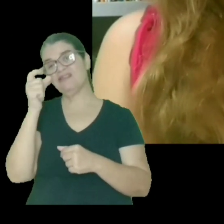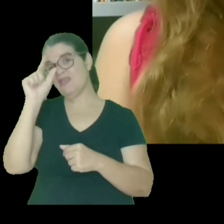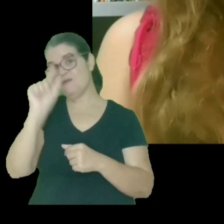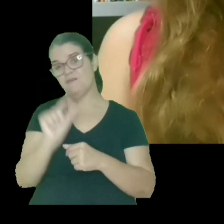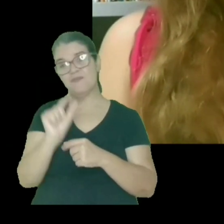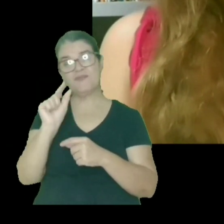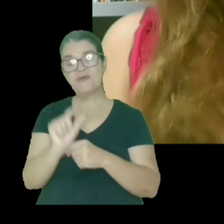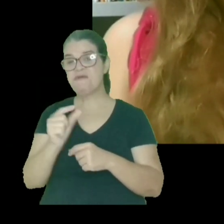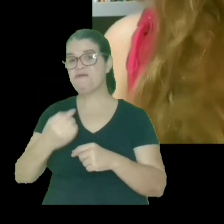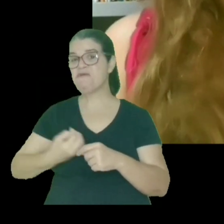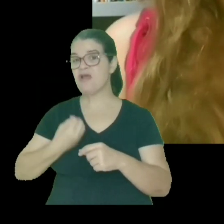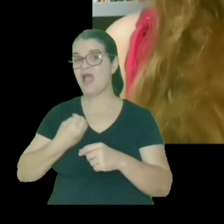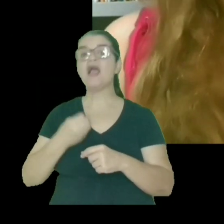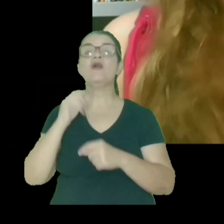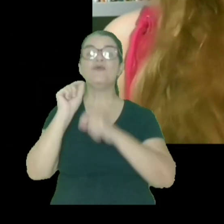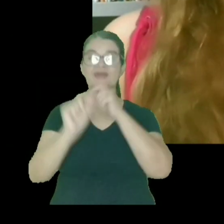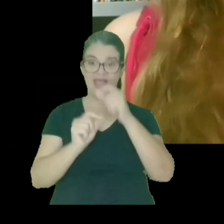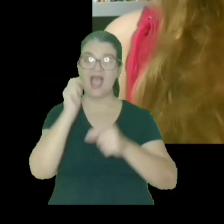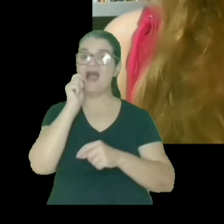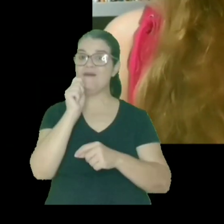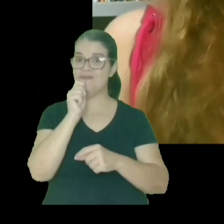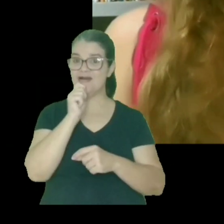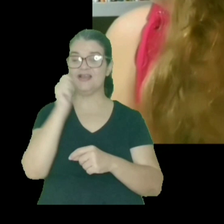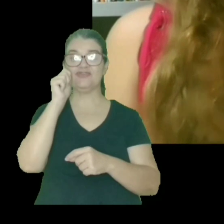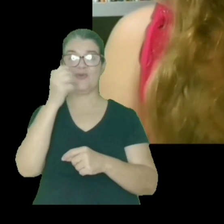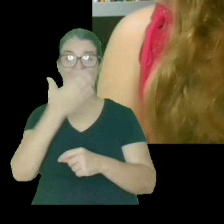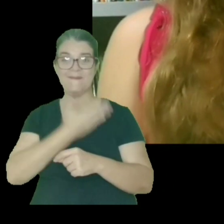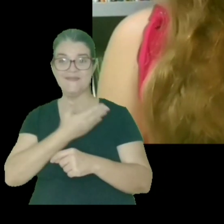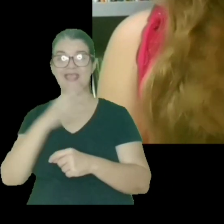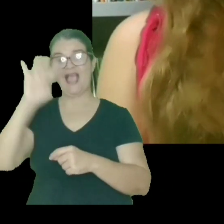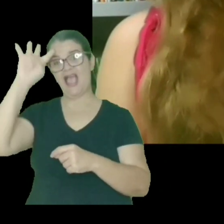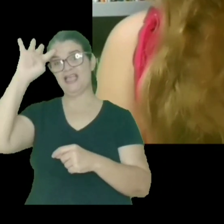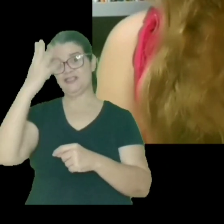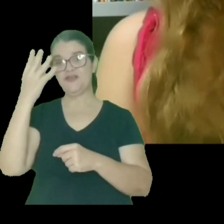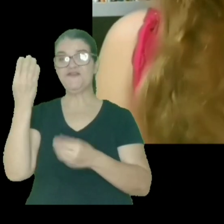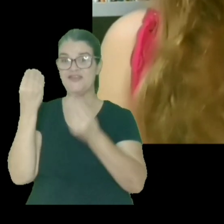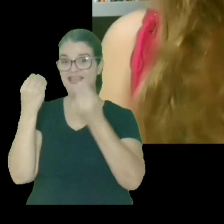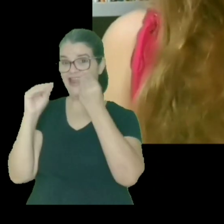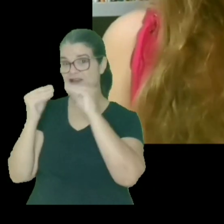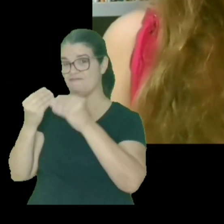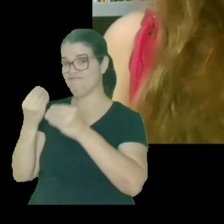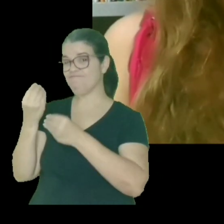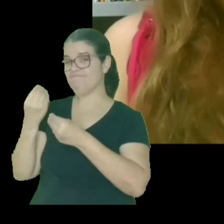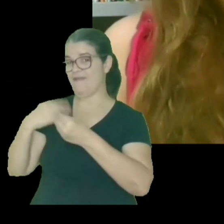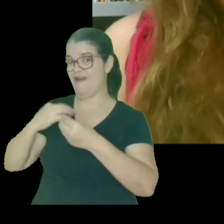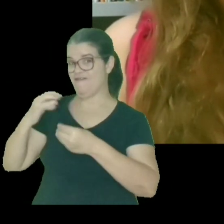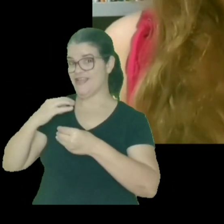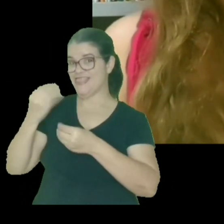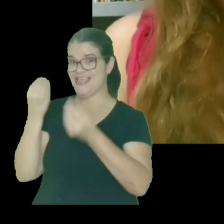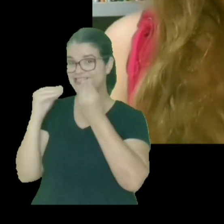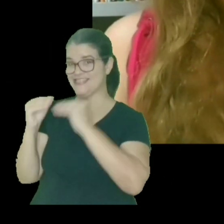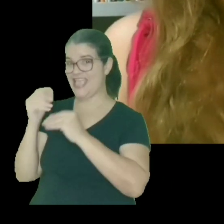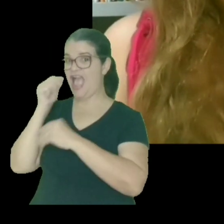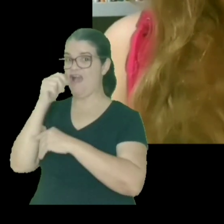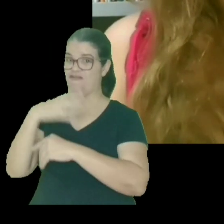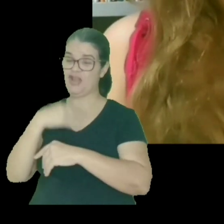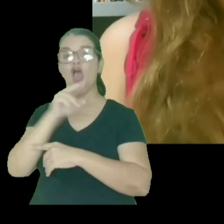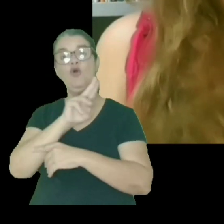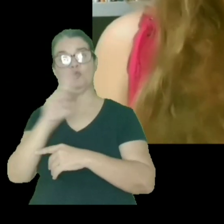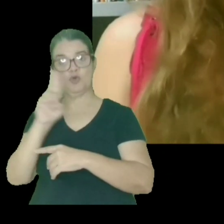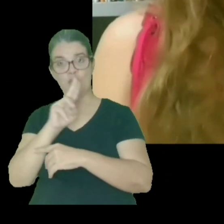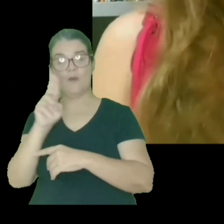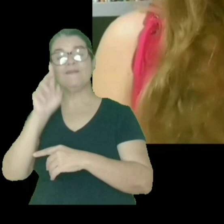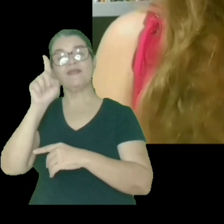que a mãe de uma amiga minha resolvera fantasiar a filha. E o nome da fantasia era no